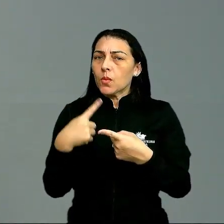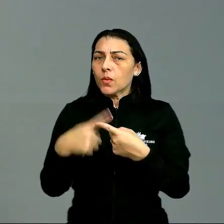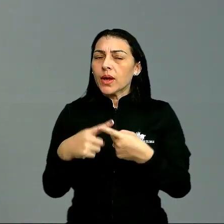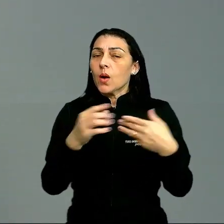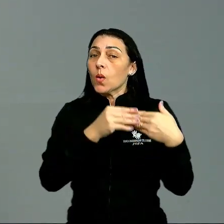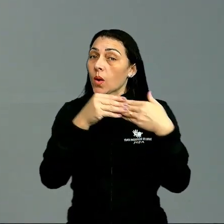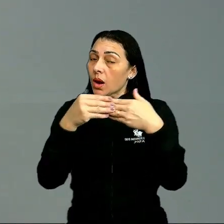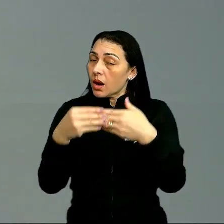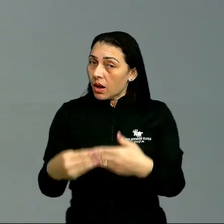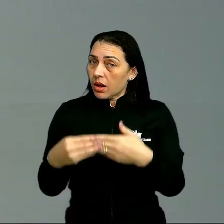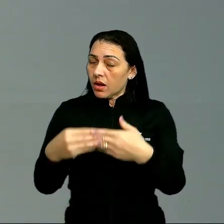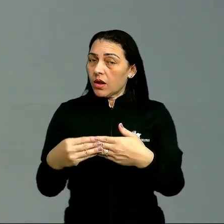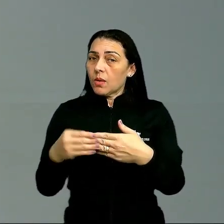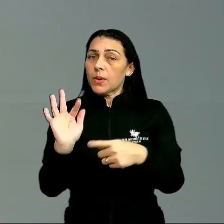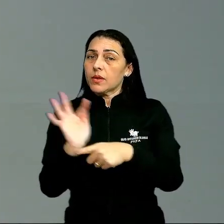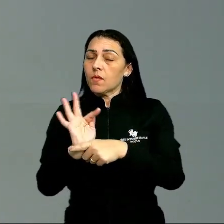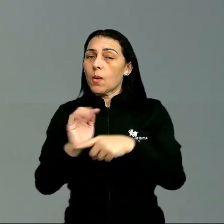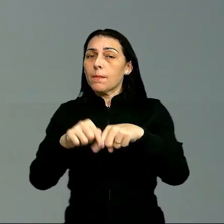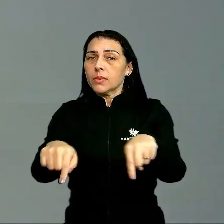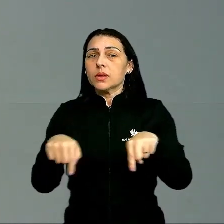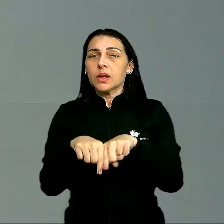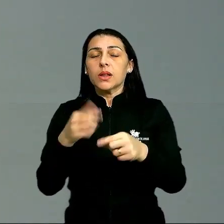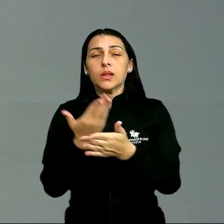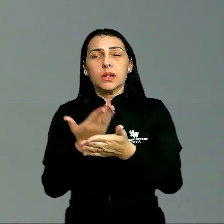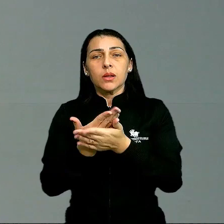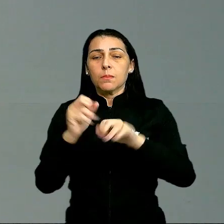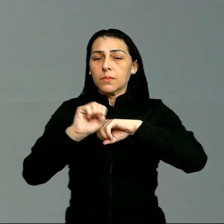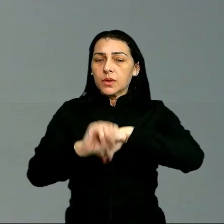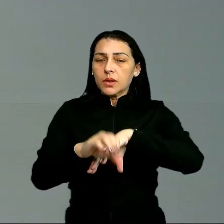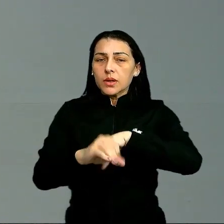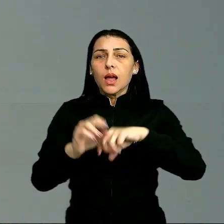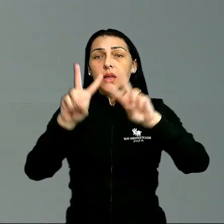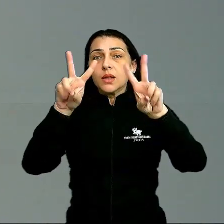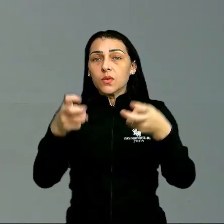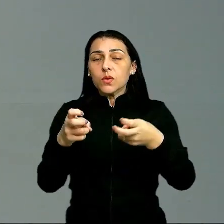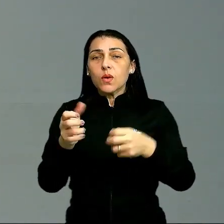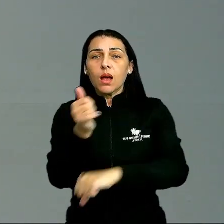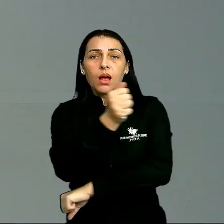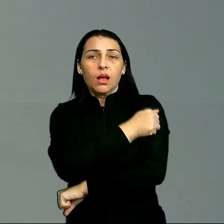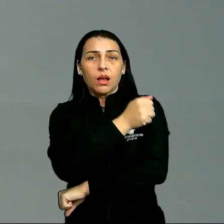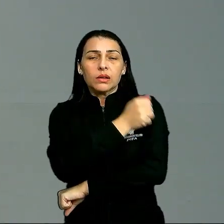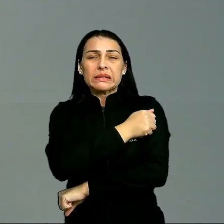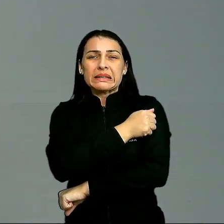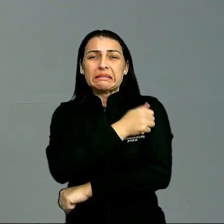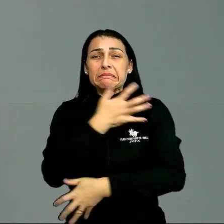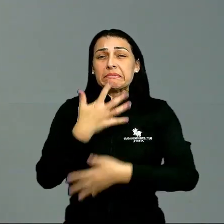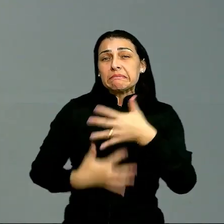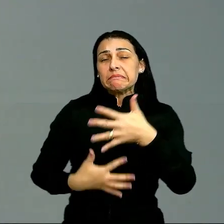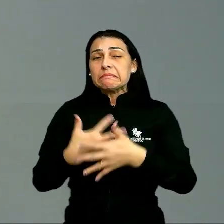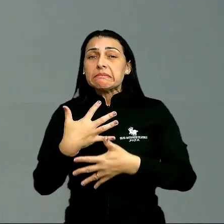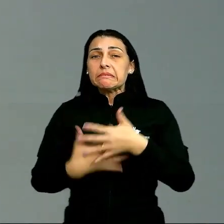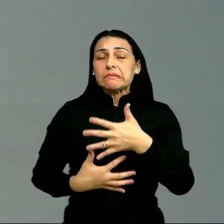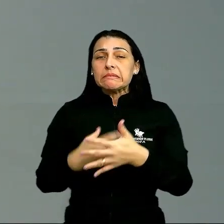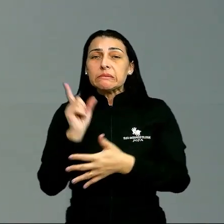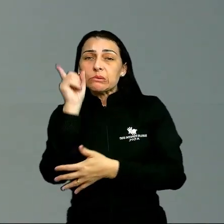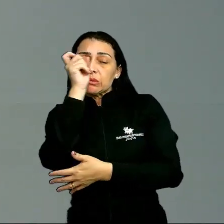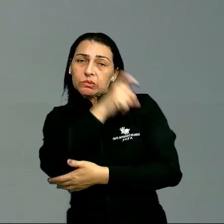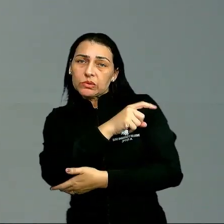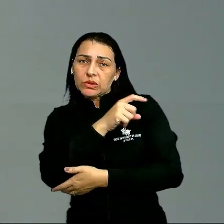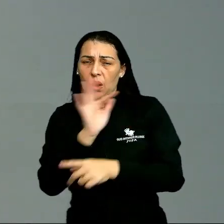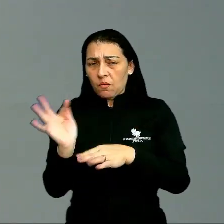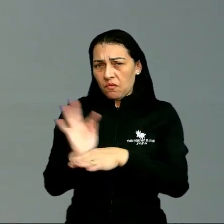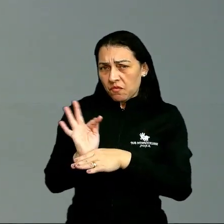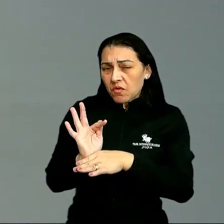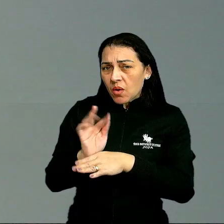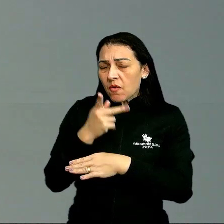eu levo esse tipo de filme para a sala de aula, para trabalhar esse tipo de assunto, os alunos ficam meio que sem ação. Professor, é um